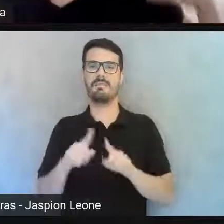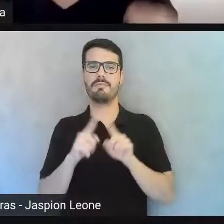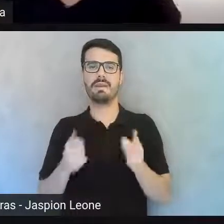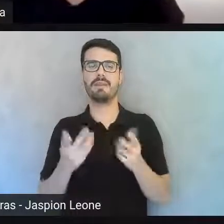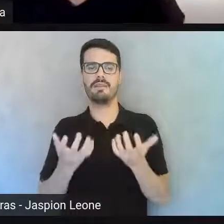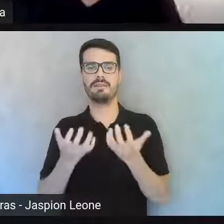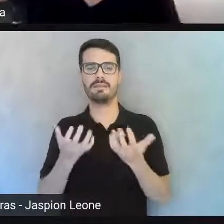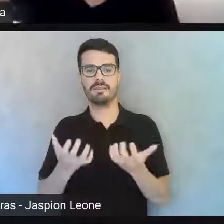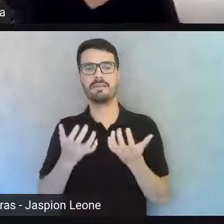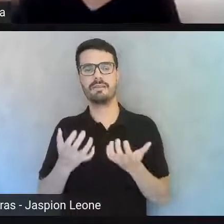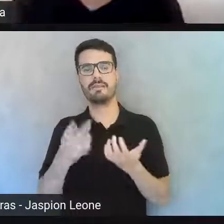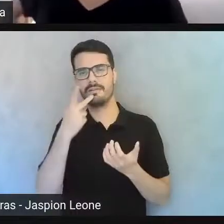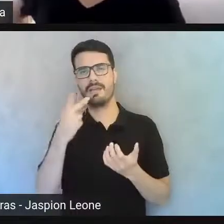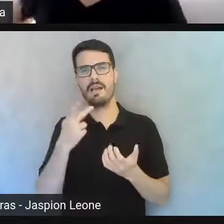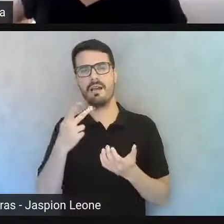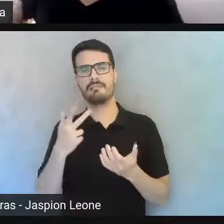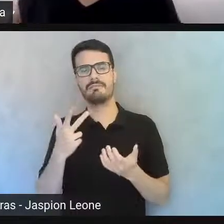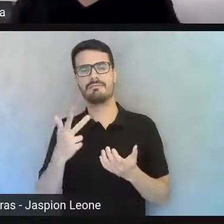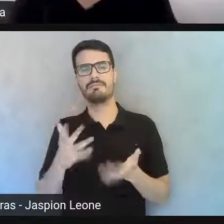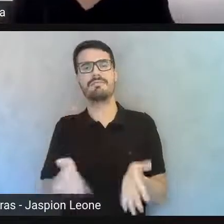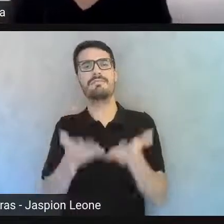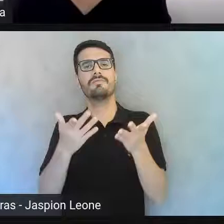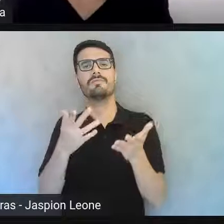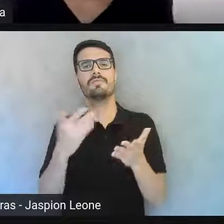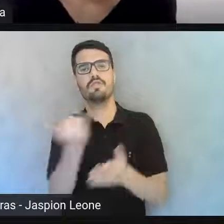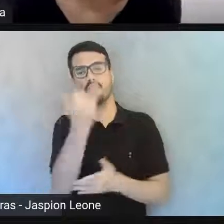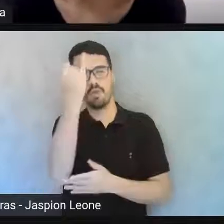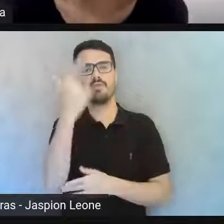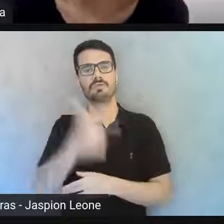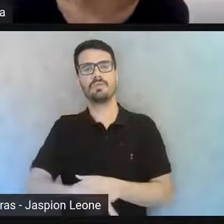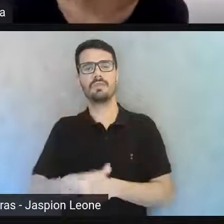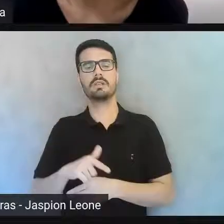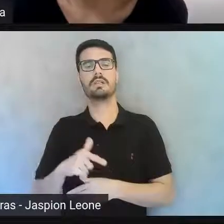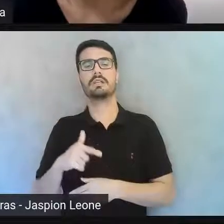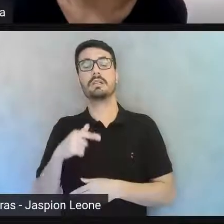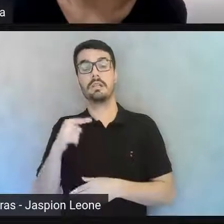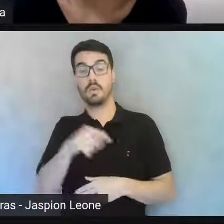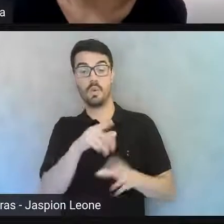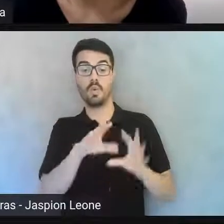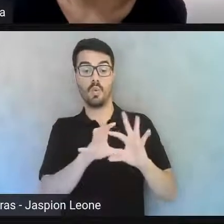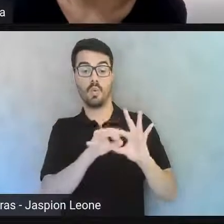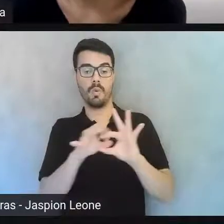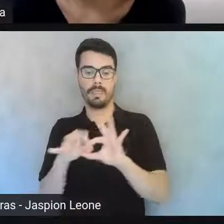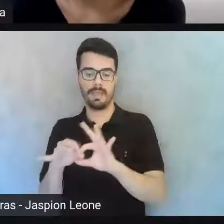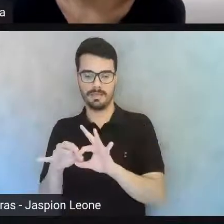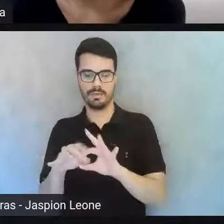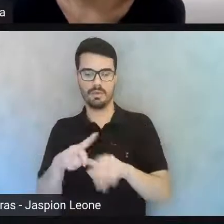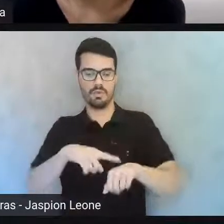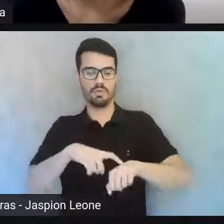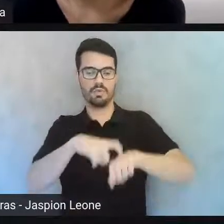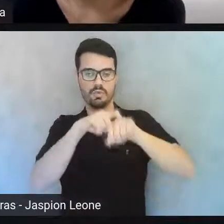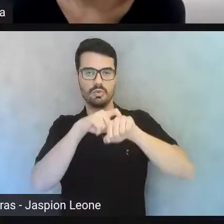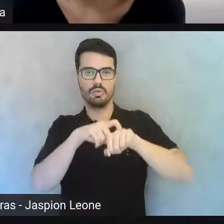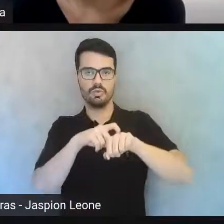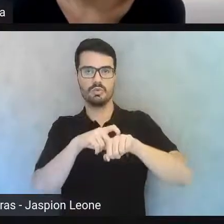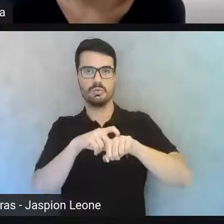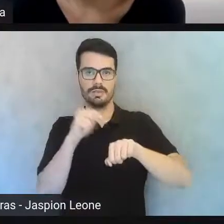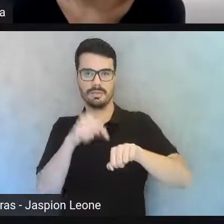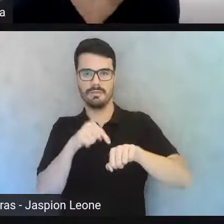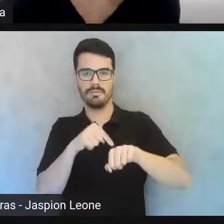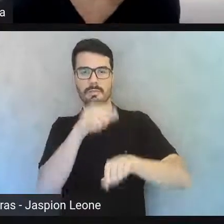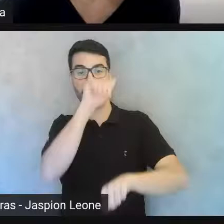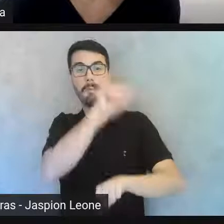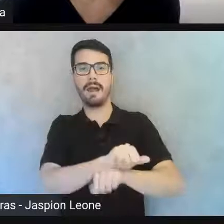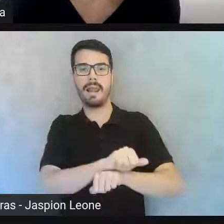que frisasse, ratificasse. Nesse contexto da suspensão dos